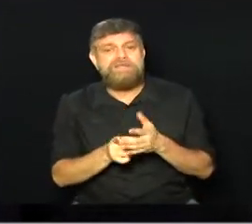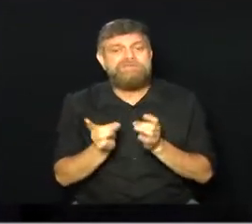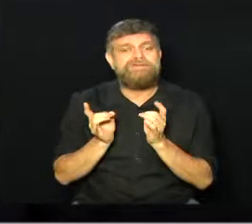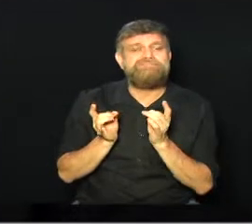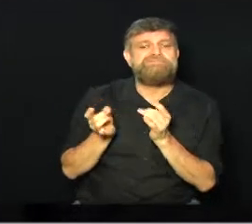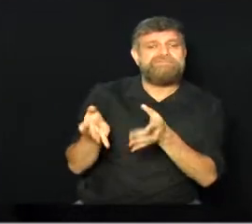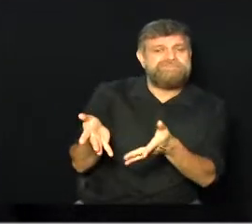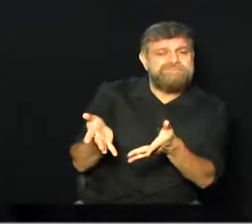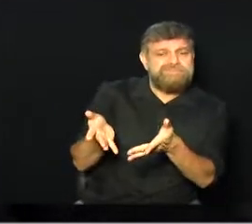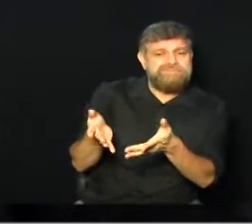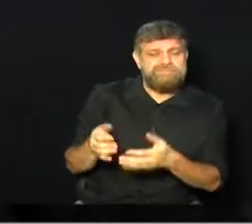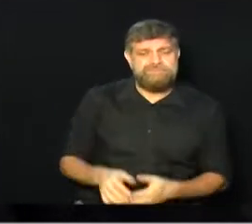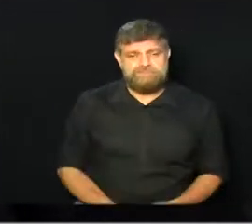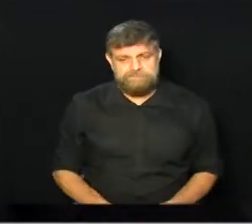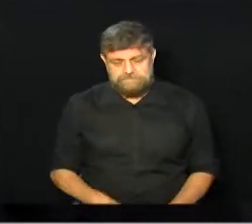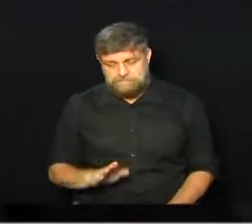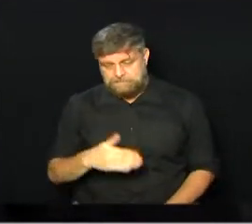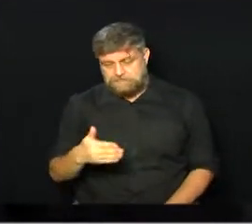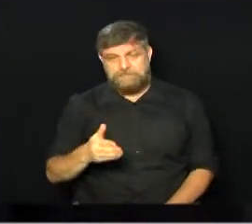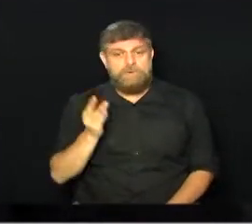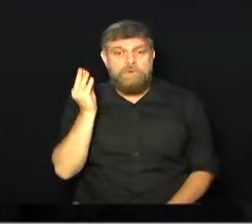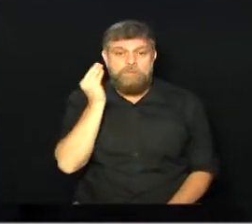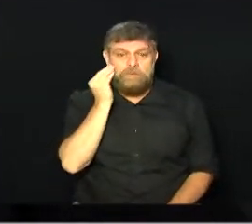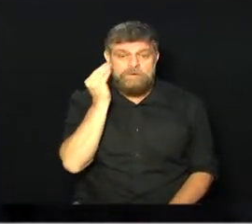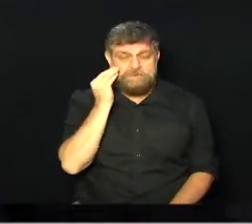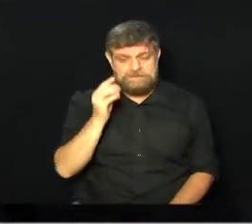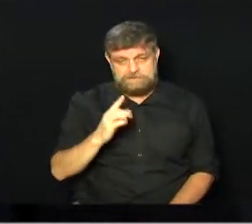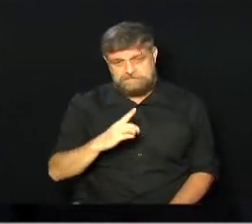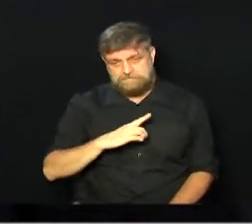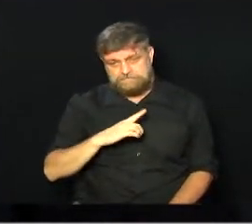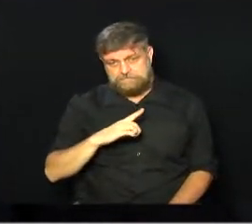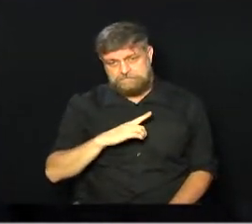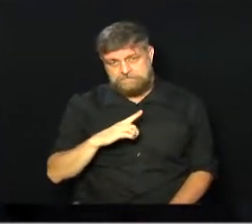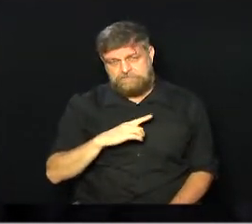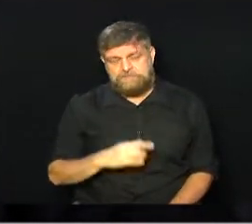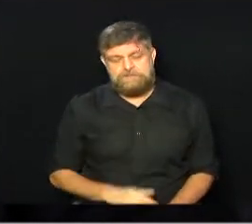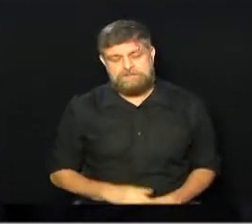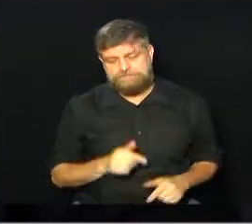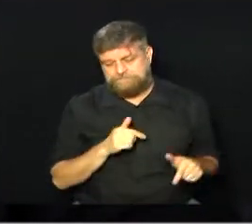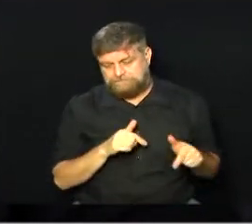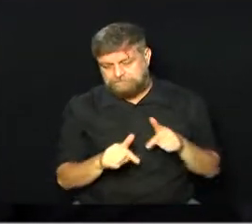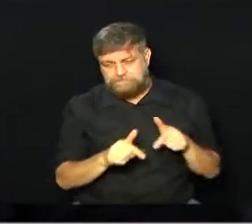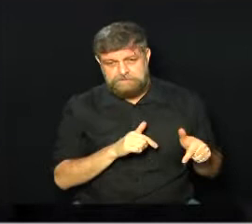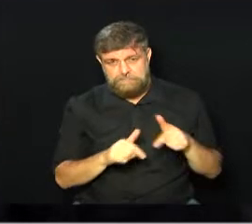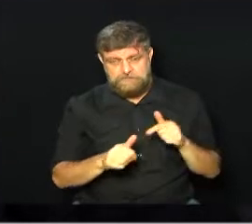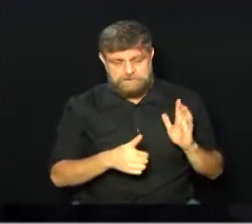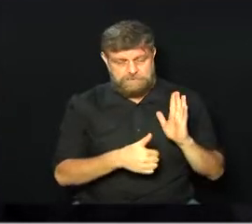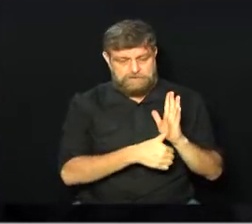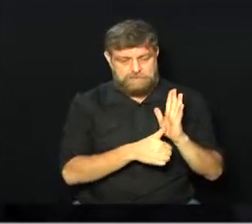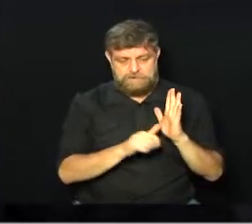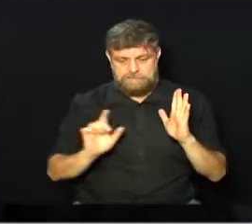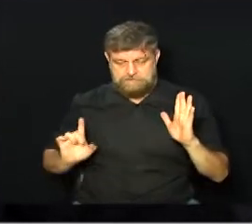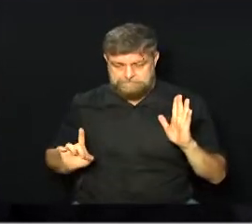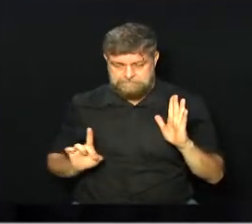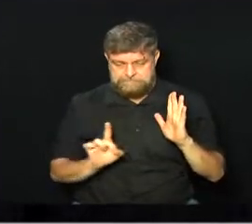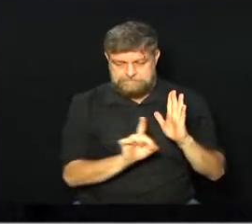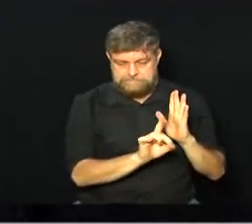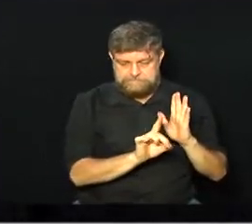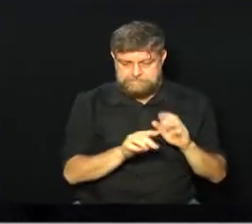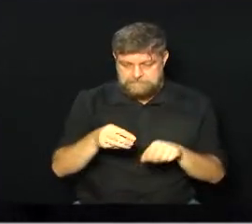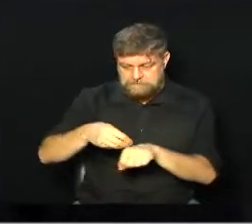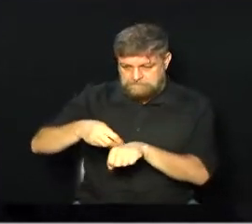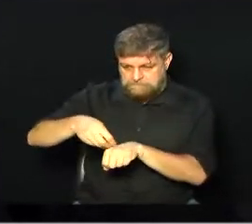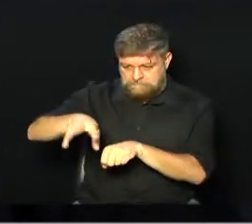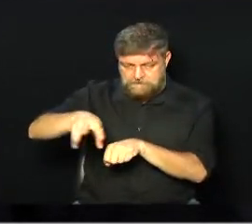Então, quando você tem essa oportunidade de estar trabalhando, estar dentro de um clube, por isso que eu passo isso para os atletas